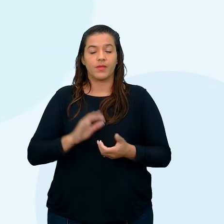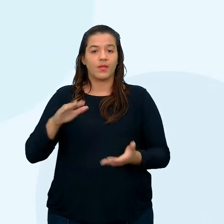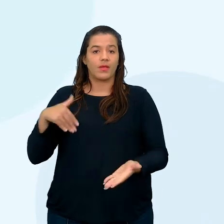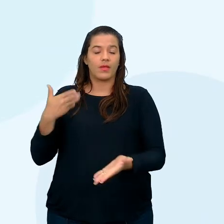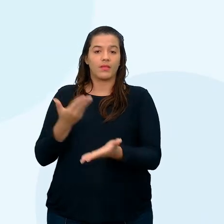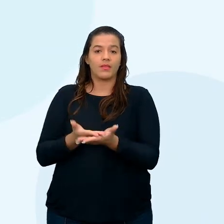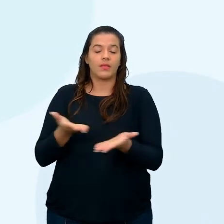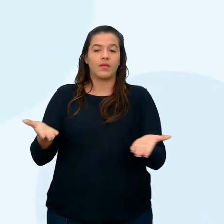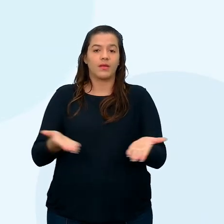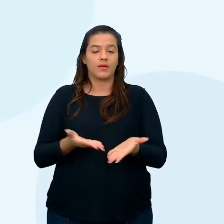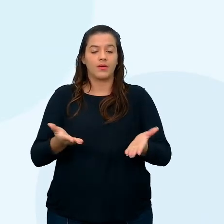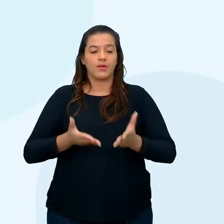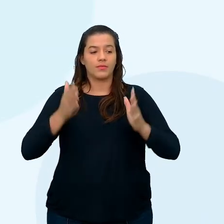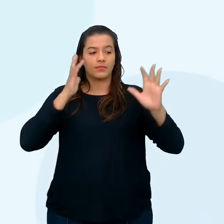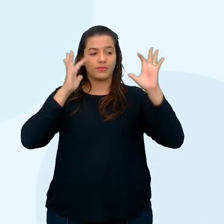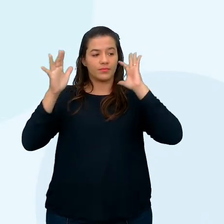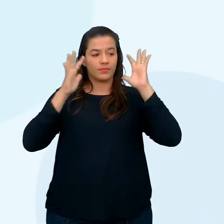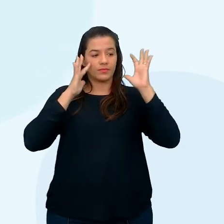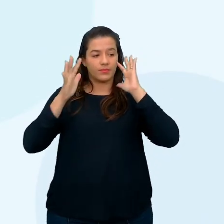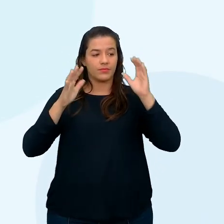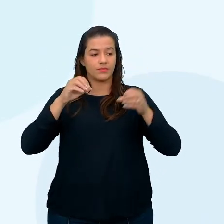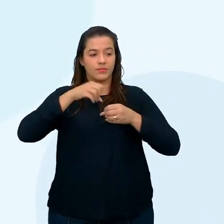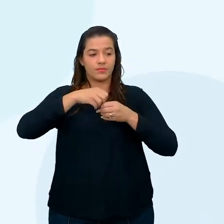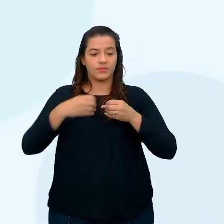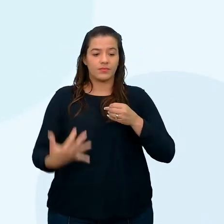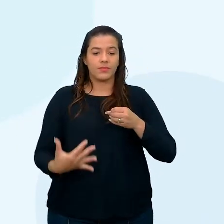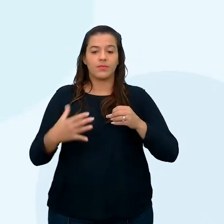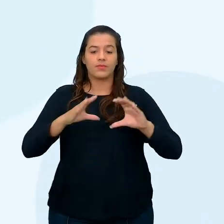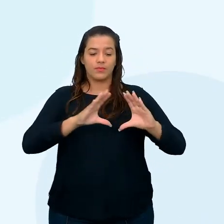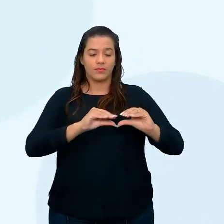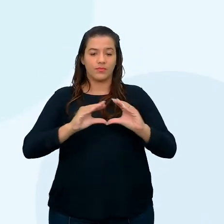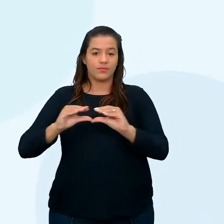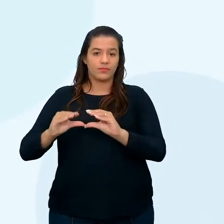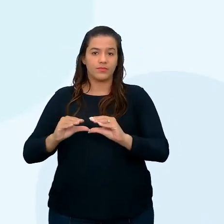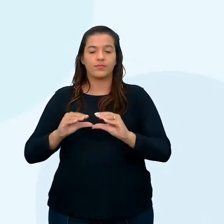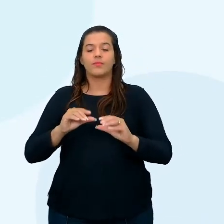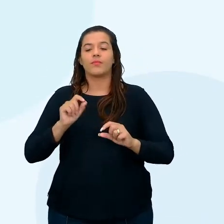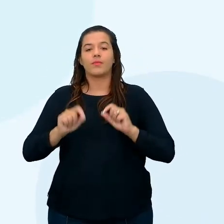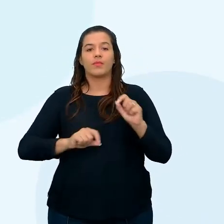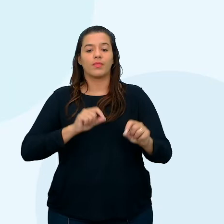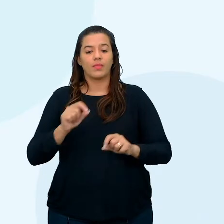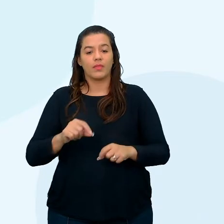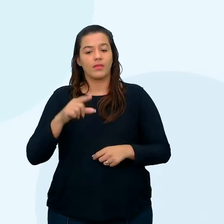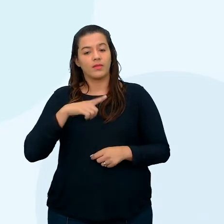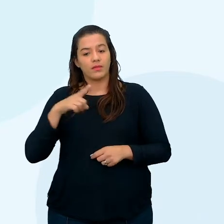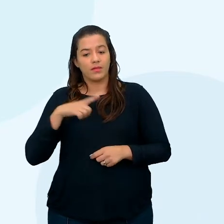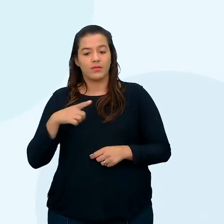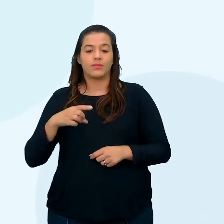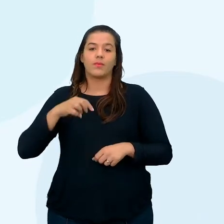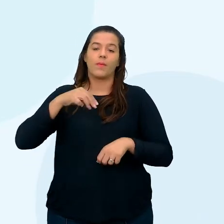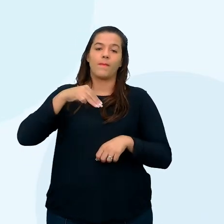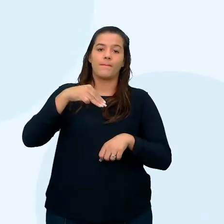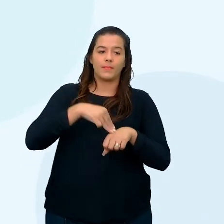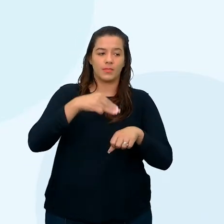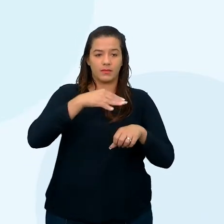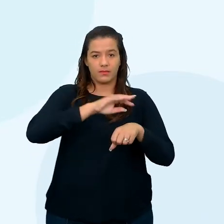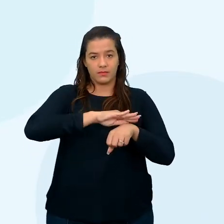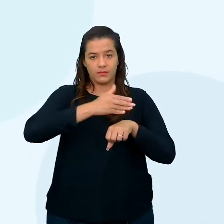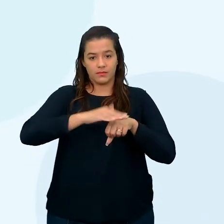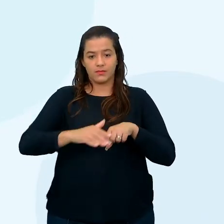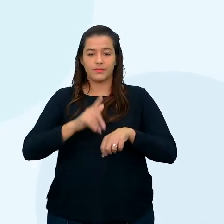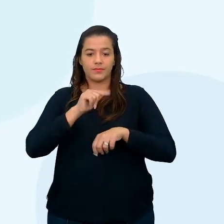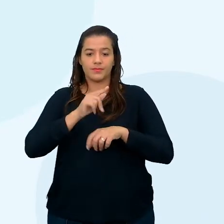este momento. Nós vimos a composição do solo, professora, que nós temos os minerais formados, a gente viu a